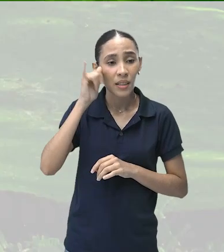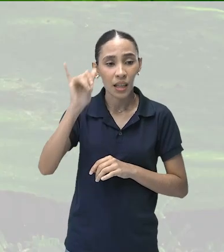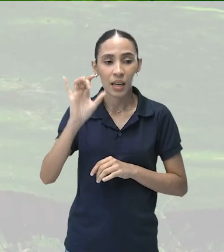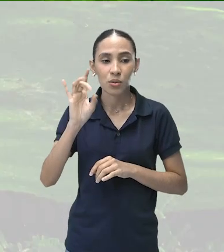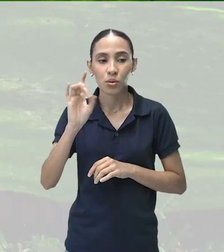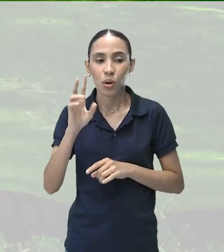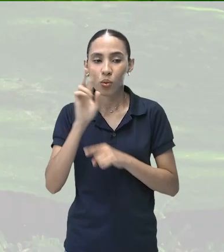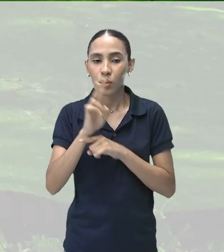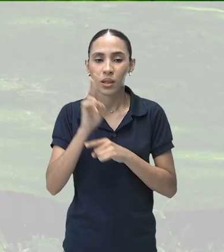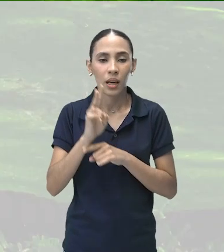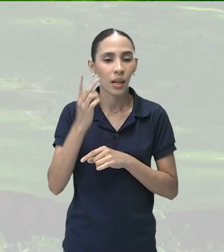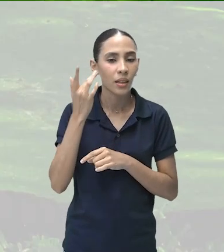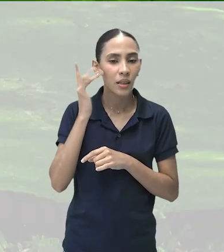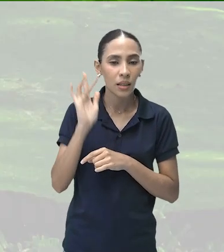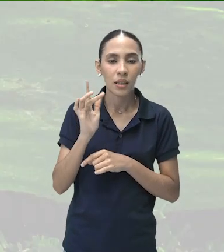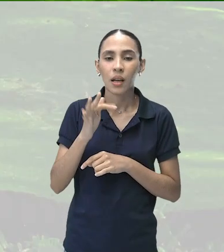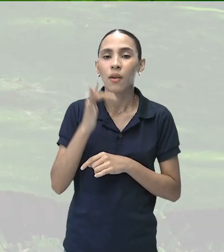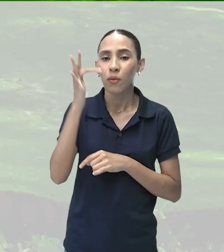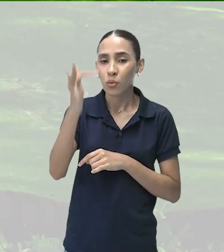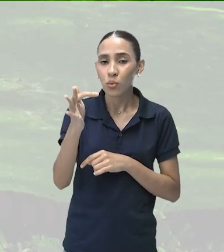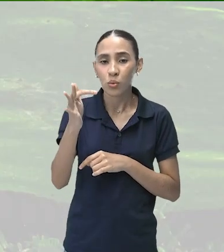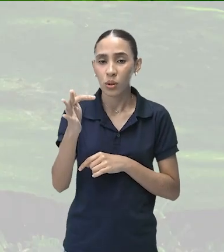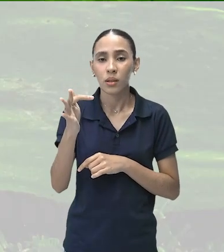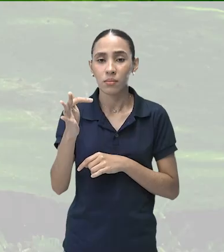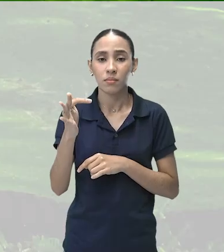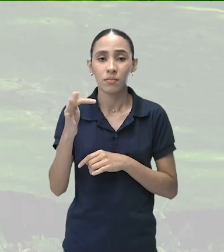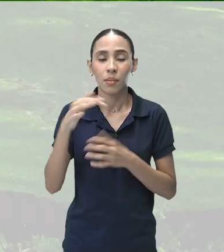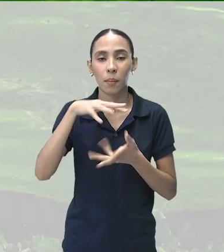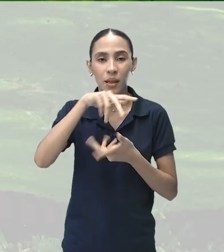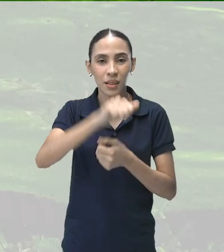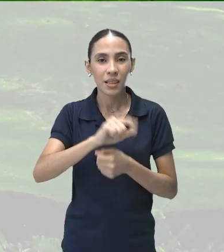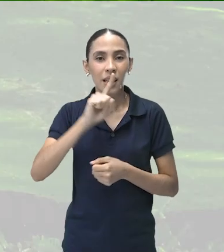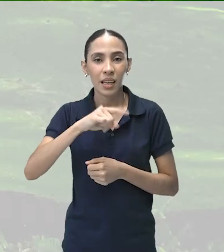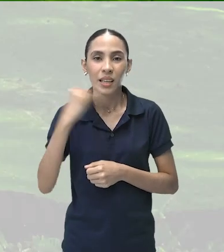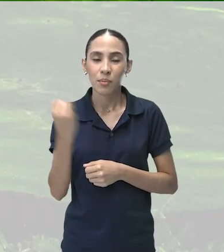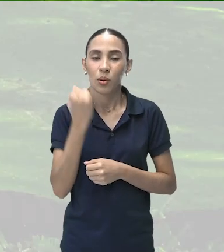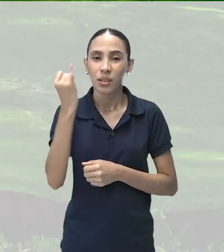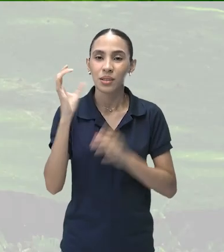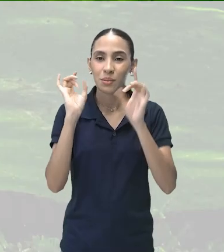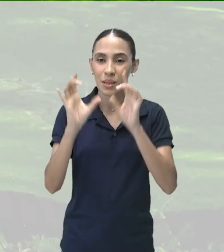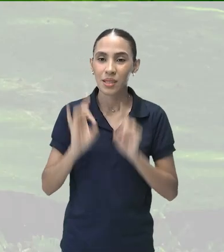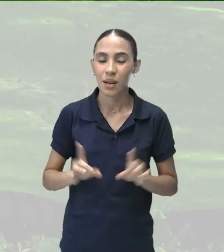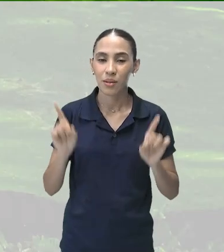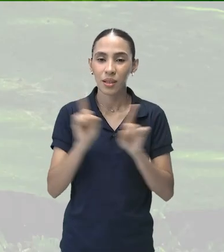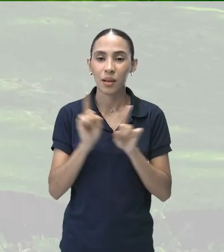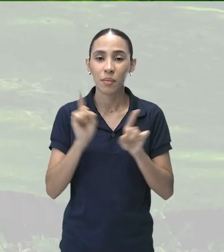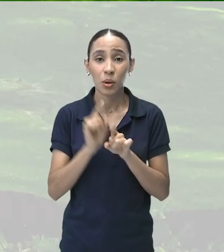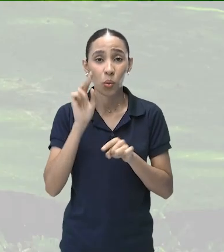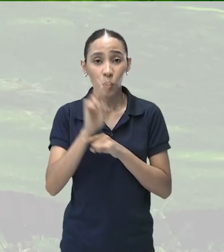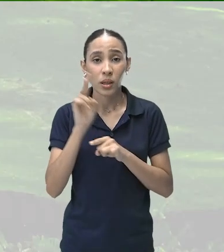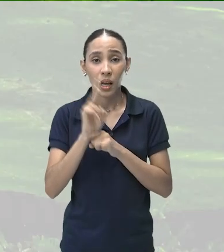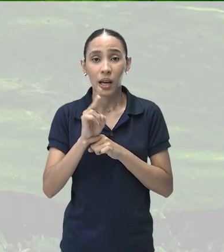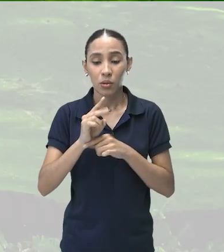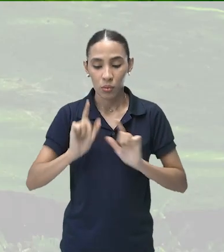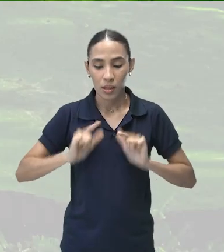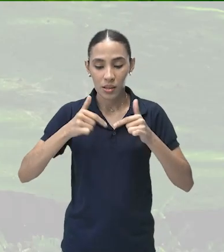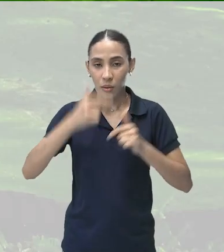né, ou deixar para as próximas gerações cuidarem desse planeta que é tão especial. O cuidado começa